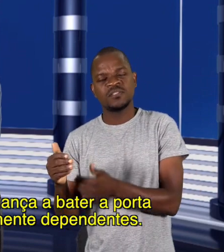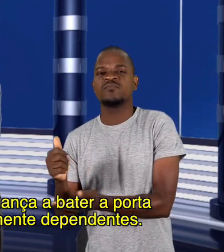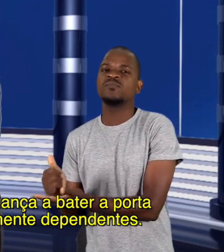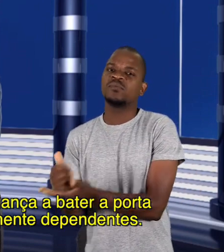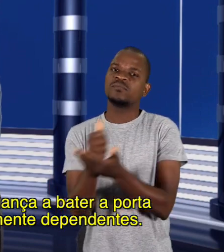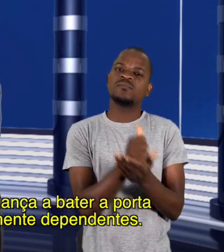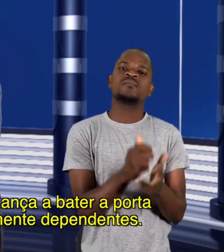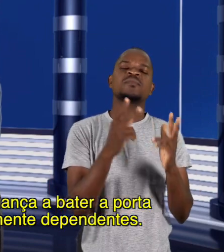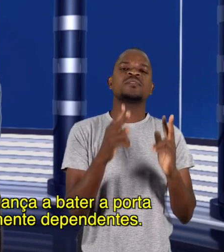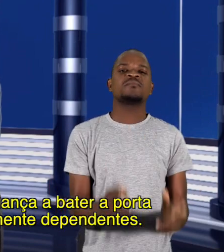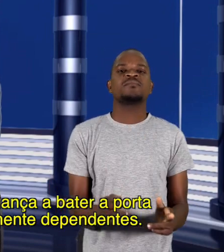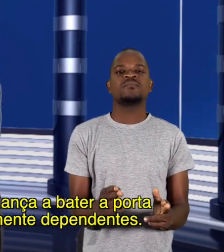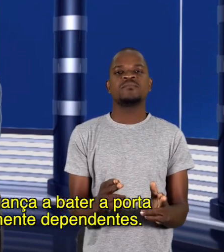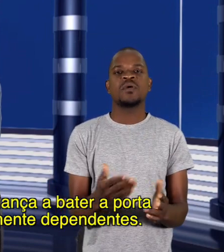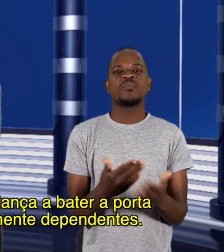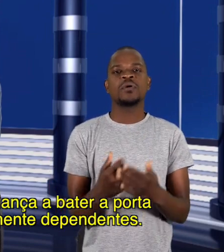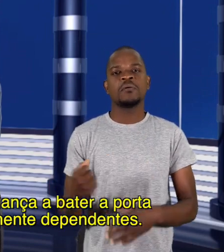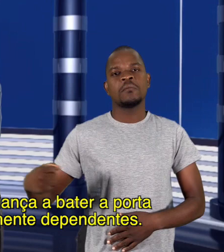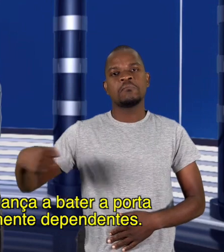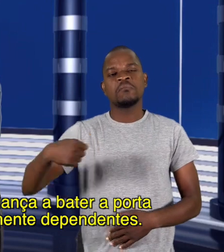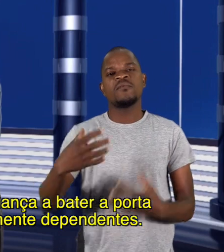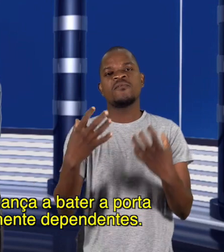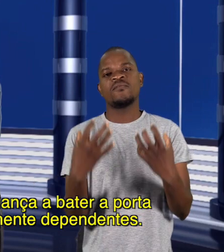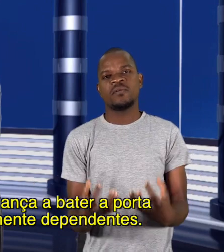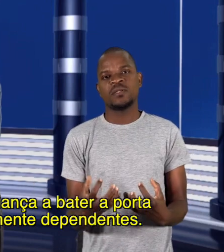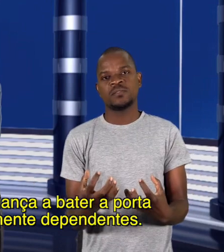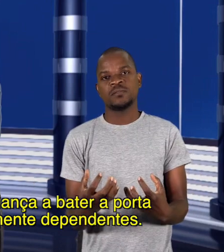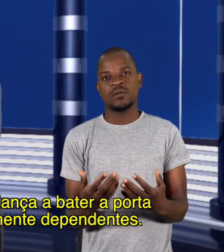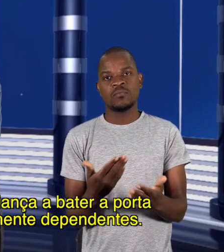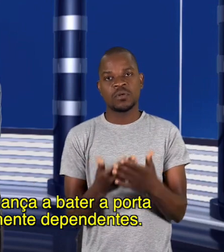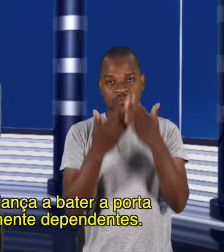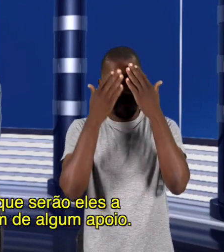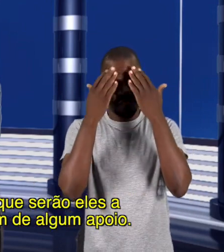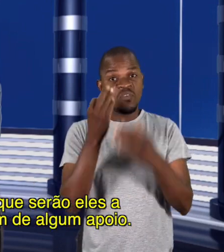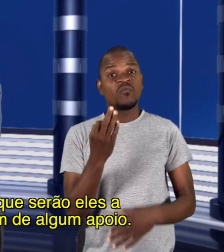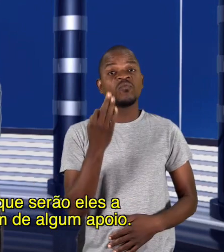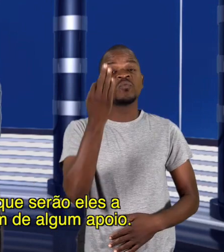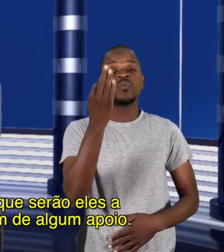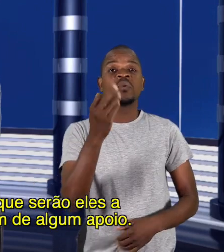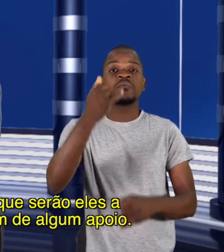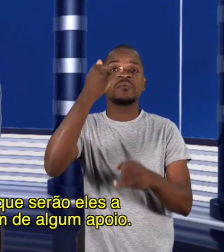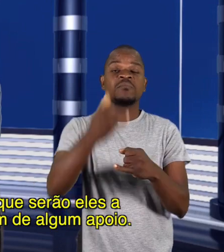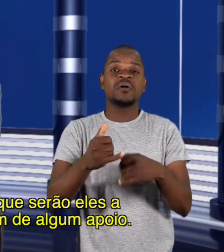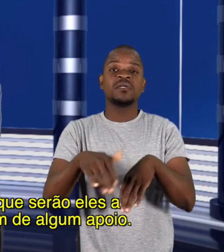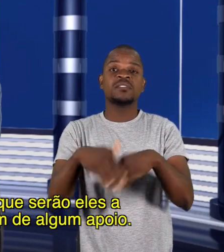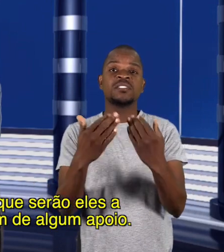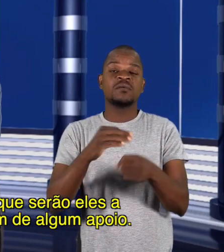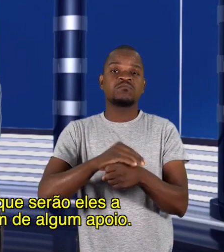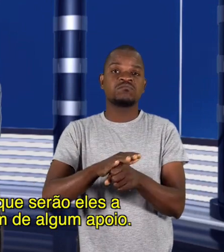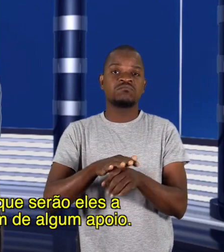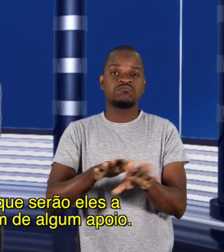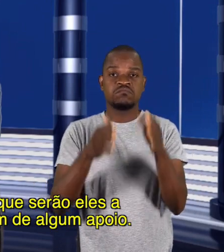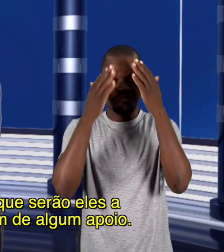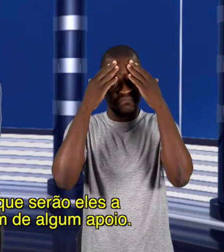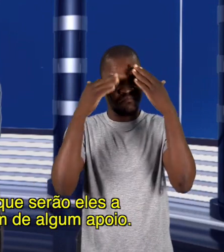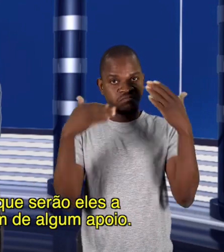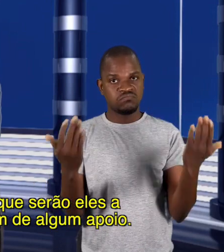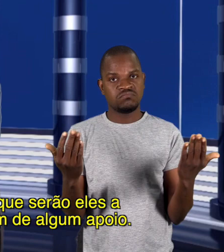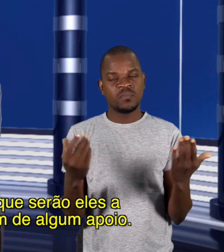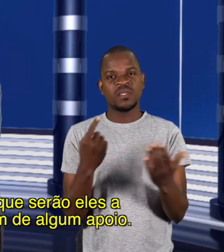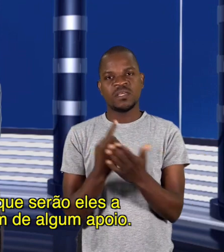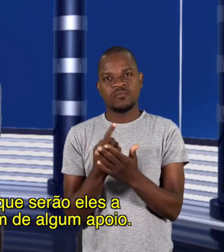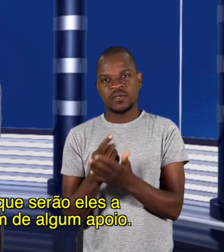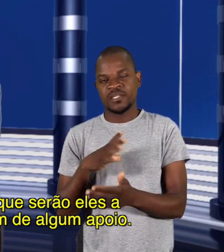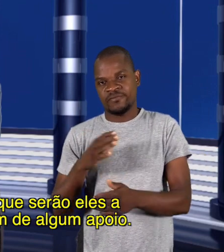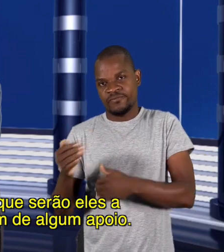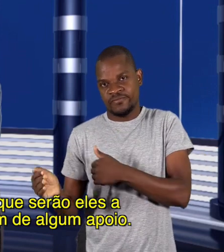a criança a bater a porta porque as nossas crianças são completamente dependentes. Então, estamos a criar esta rede de vizinhos que vão ser eles, em